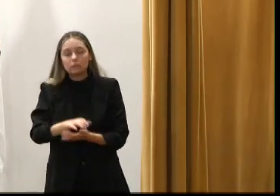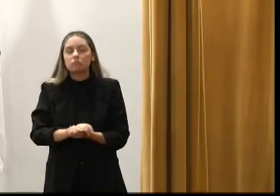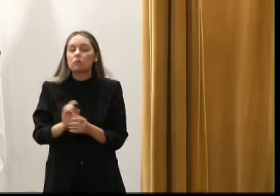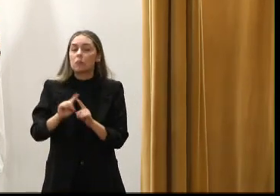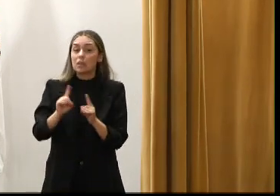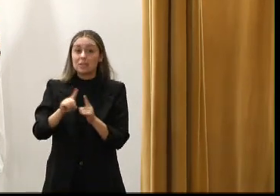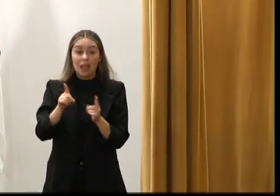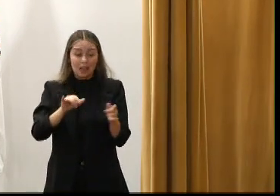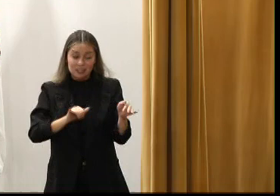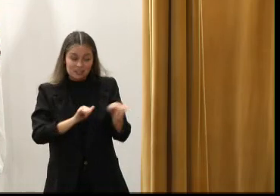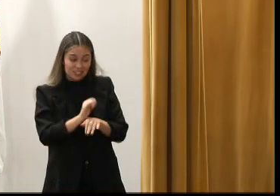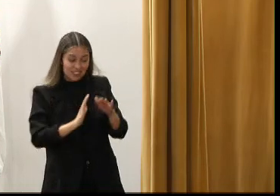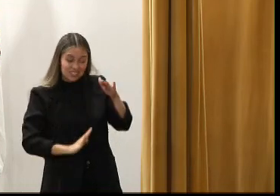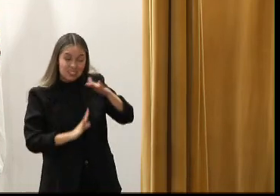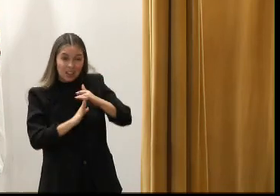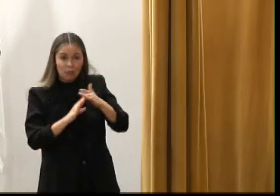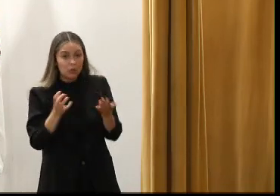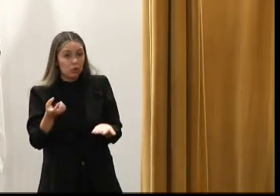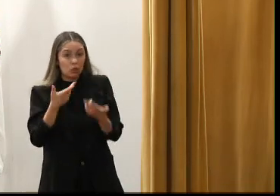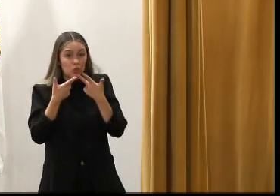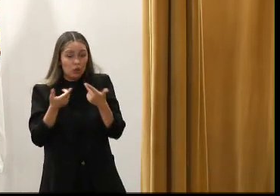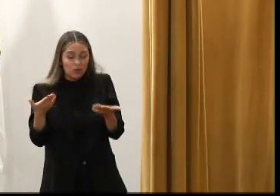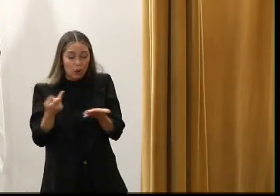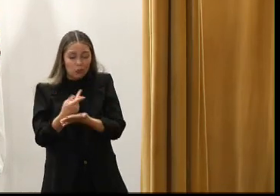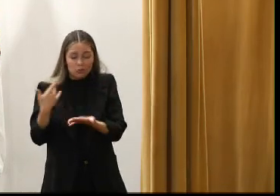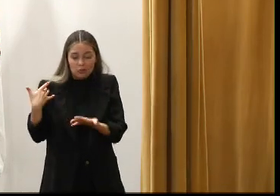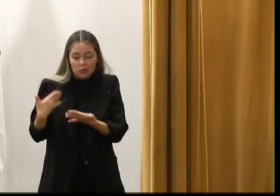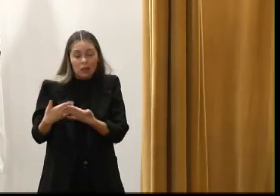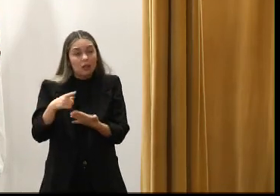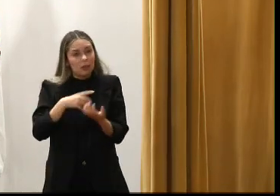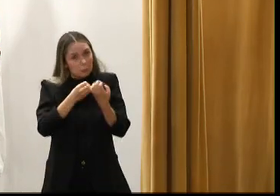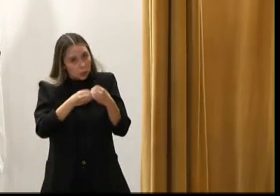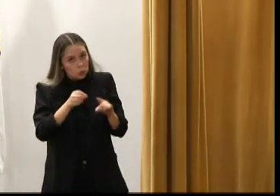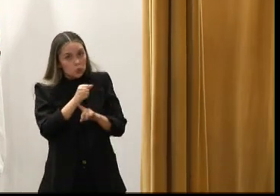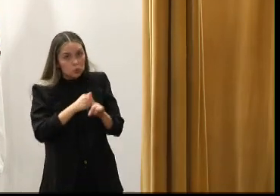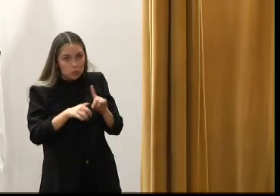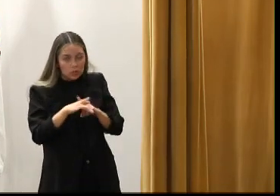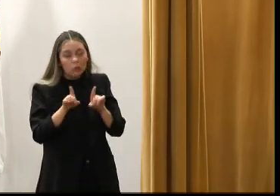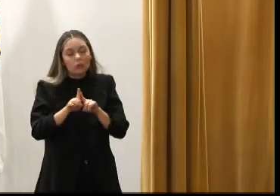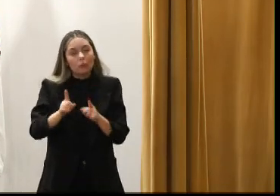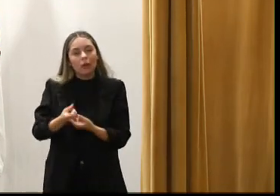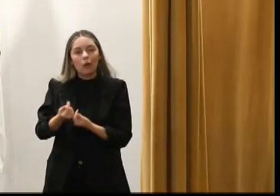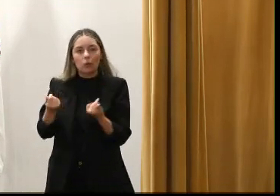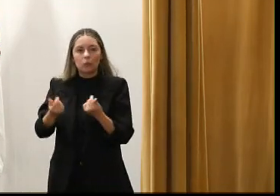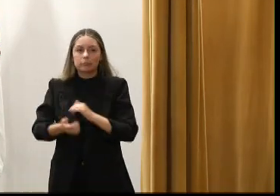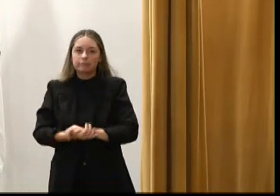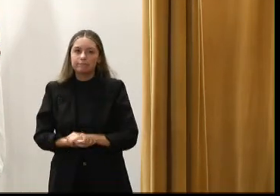extremos relativamente recentes, e com danos sociais e com danos econômicos.